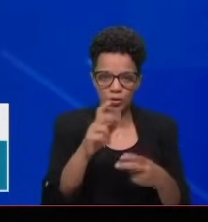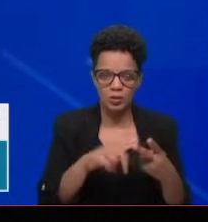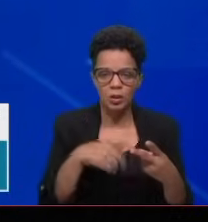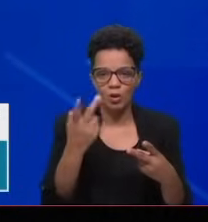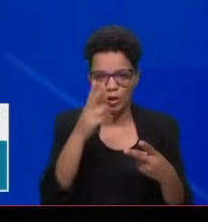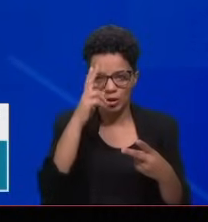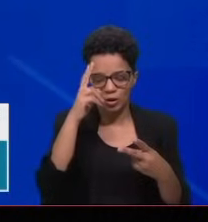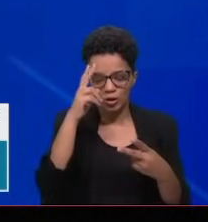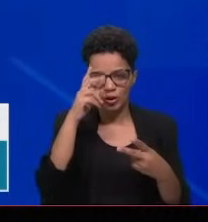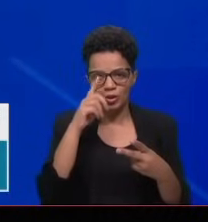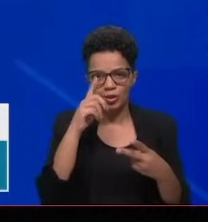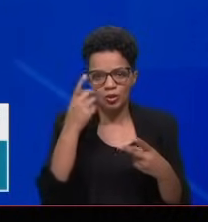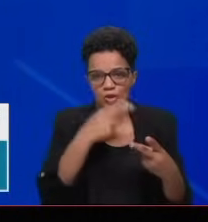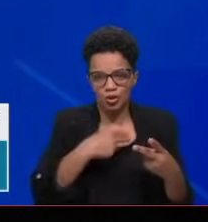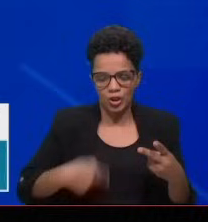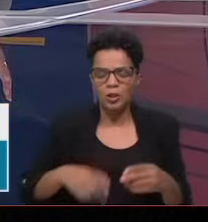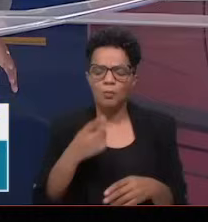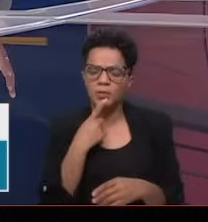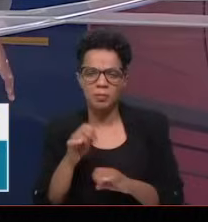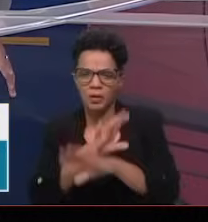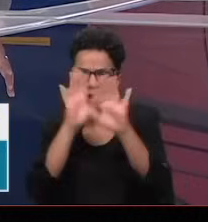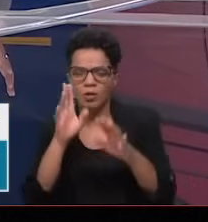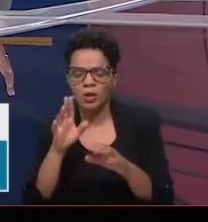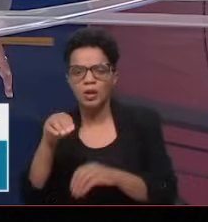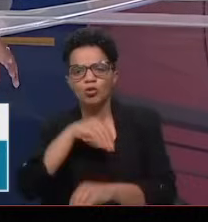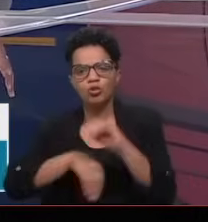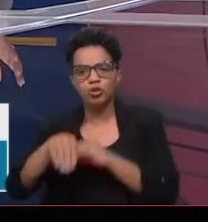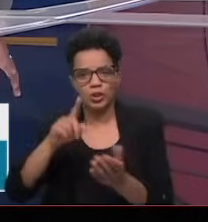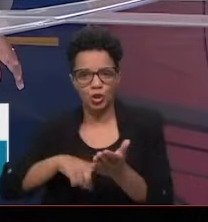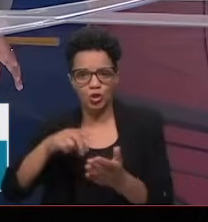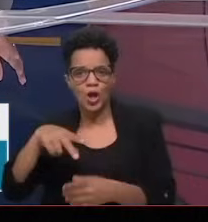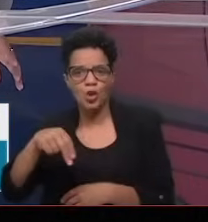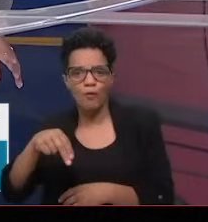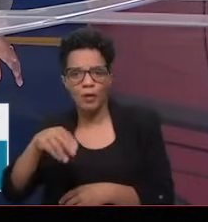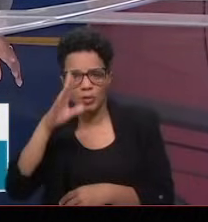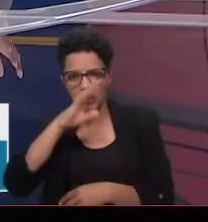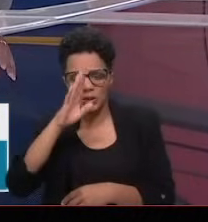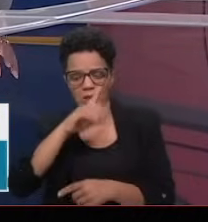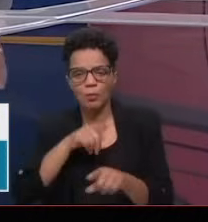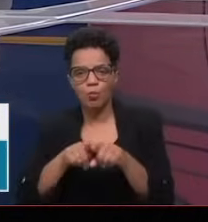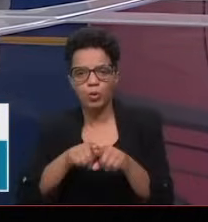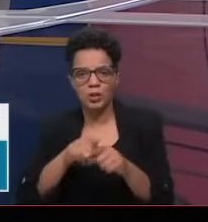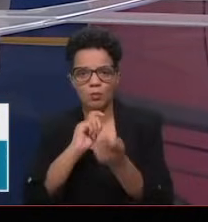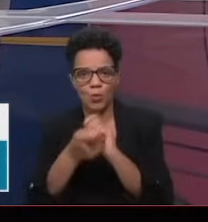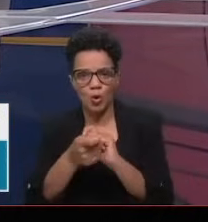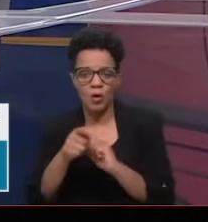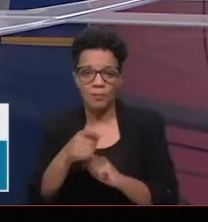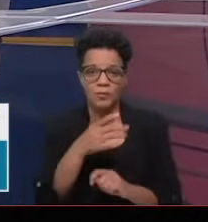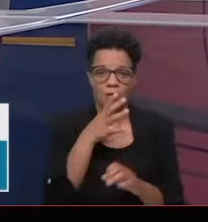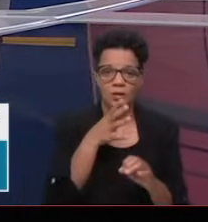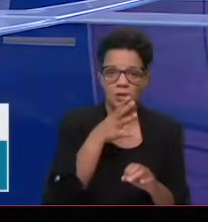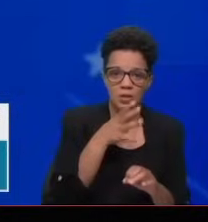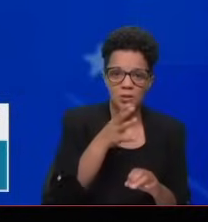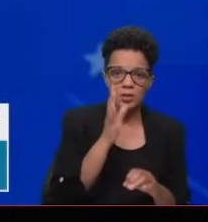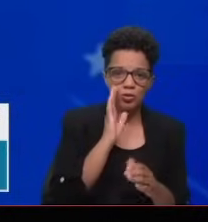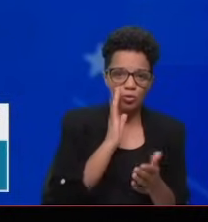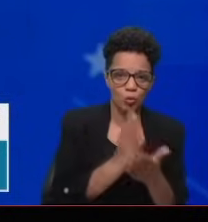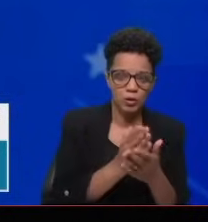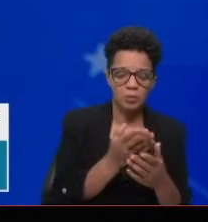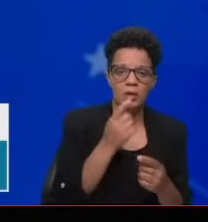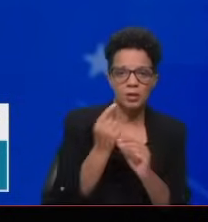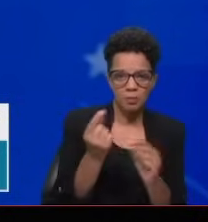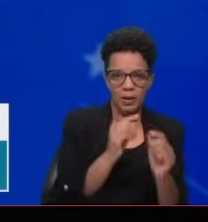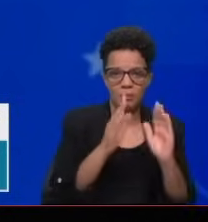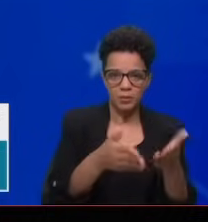China Francis eu percebo isso tudo mas as eleições nos Estados Unidos são em novembro se houver uma mudança polí est disse no último debate obviamente que se tem que